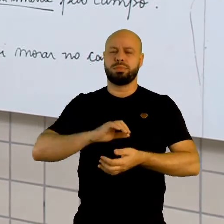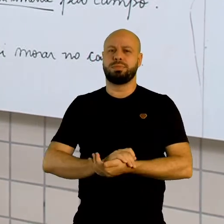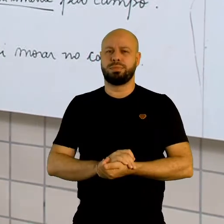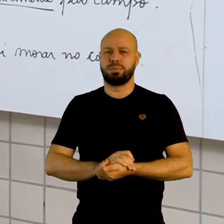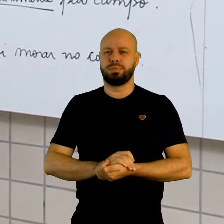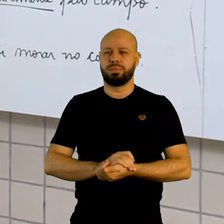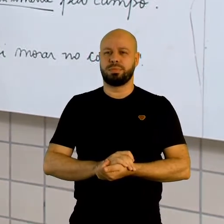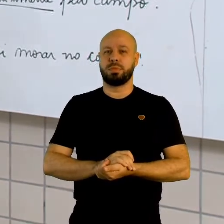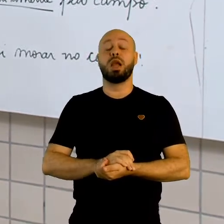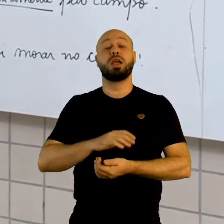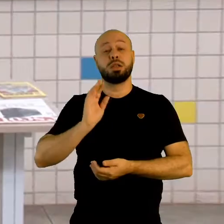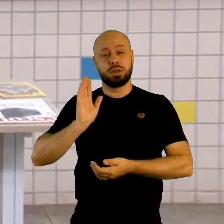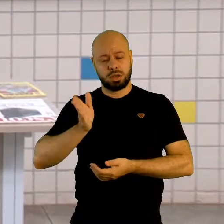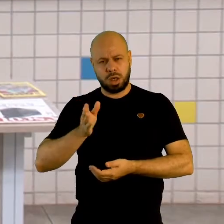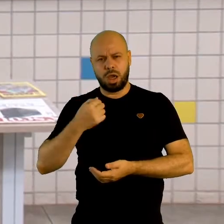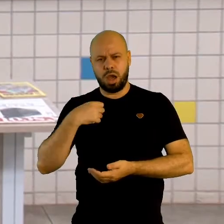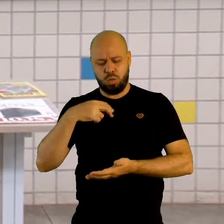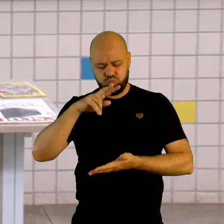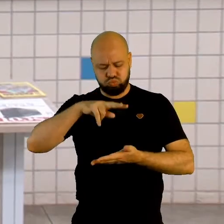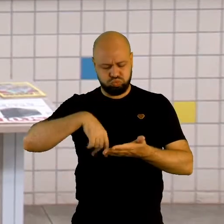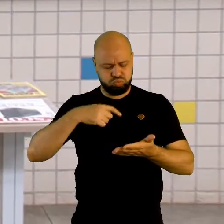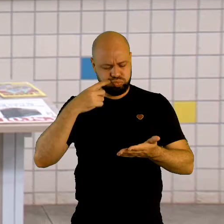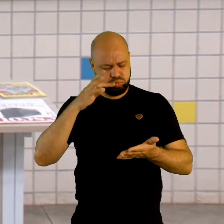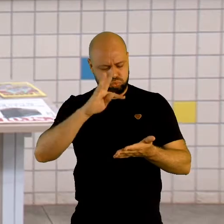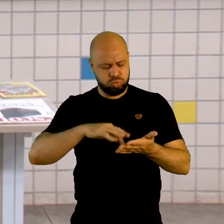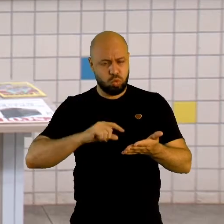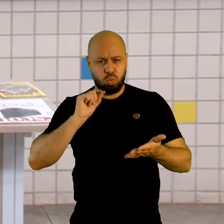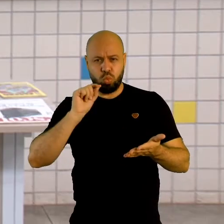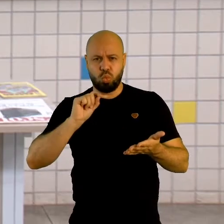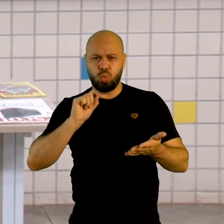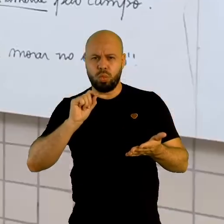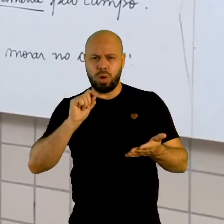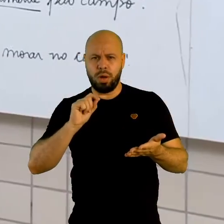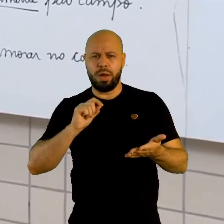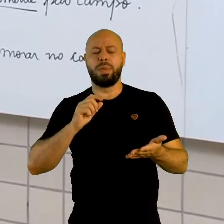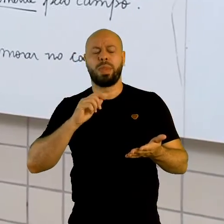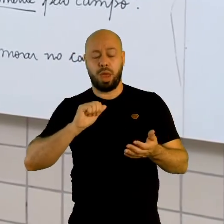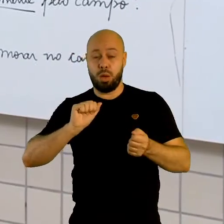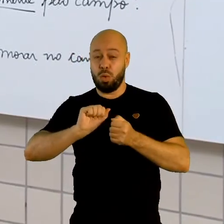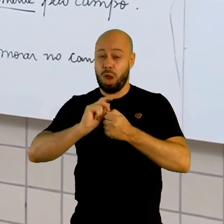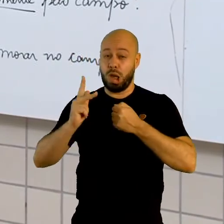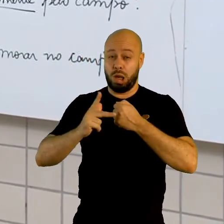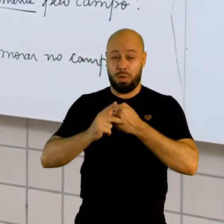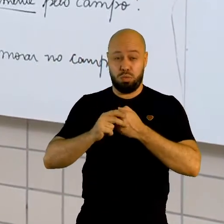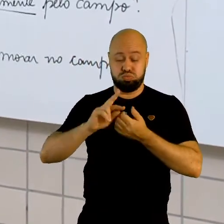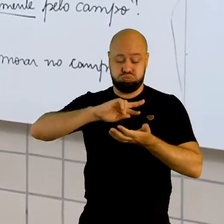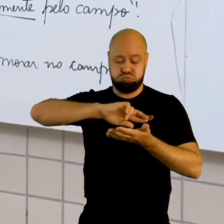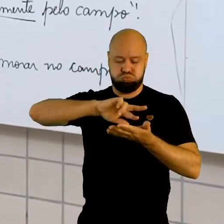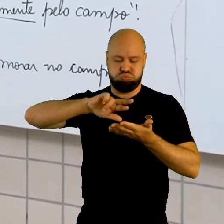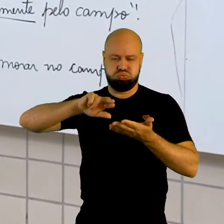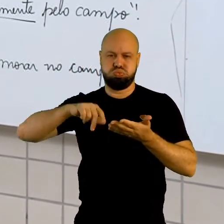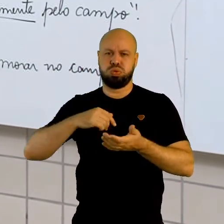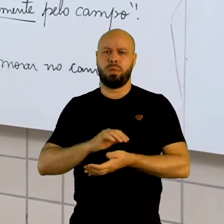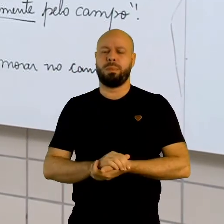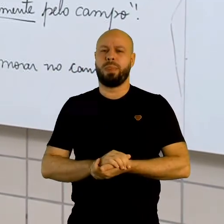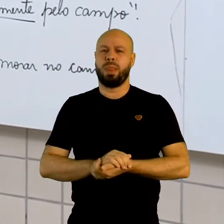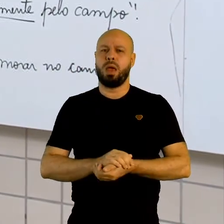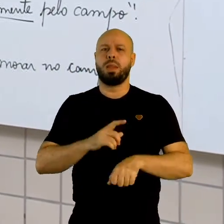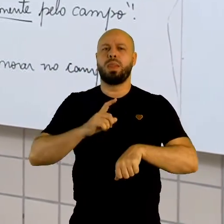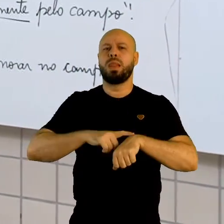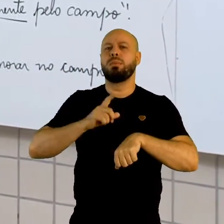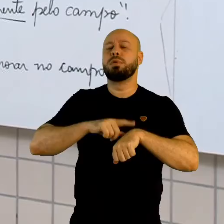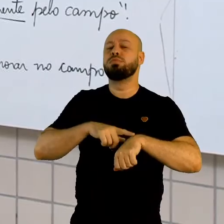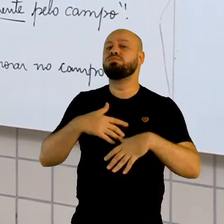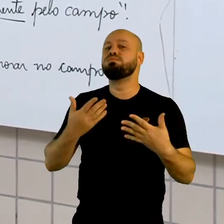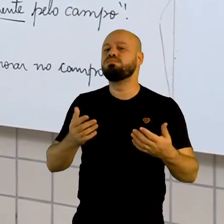uma reportagem e lá nós encontramos vários advérbios. Advérbio de tempo,